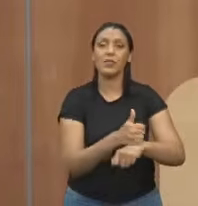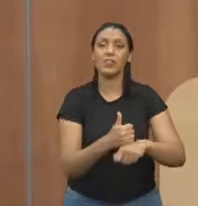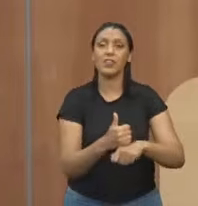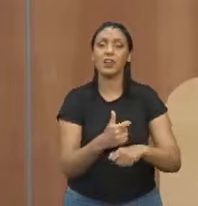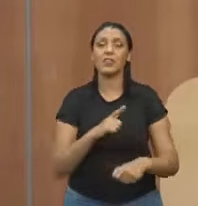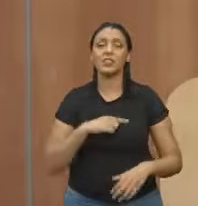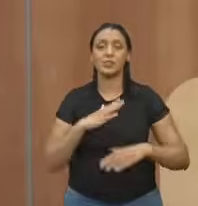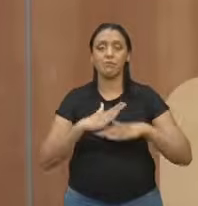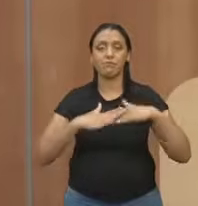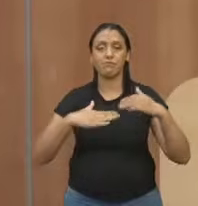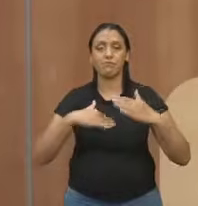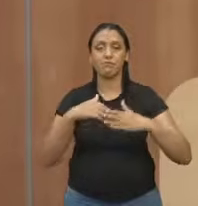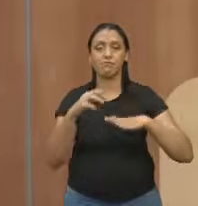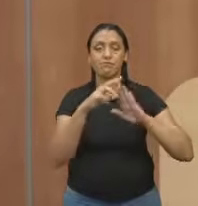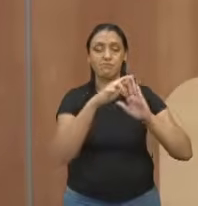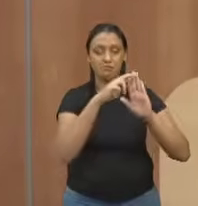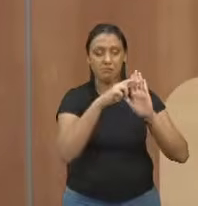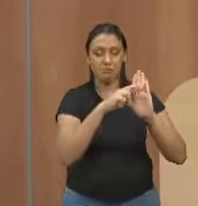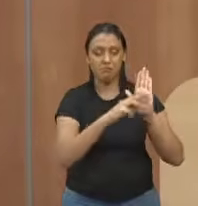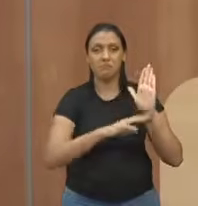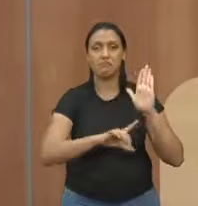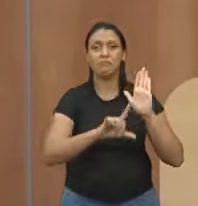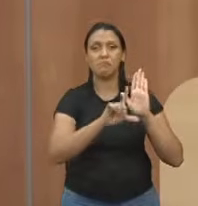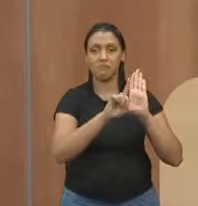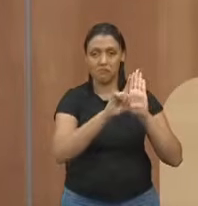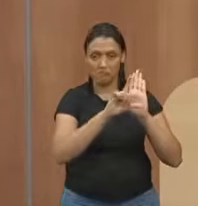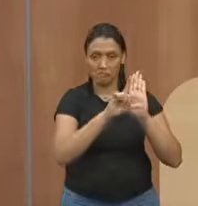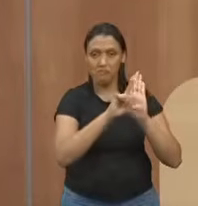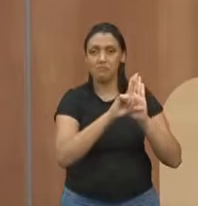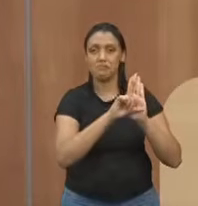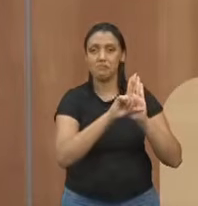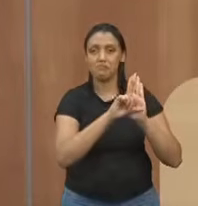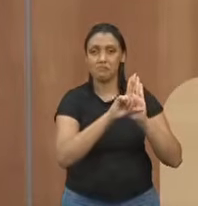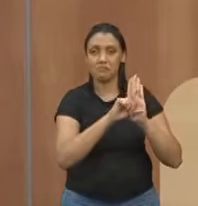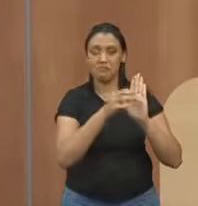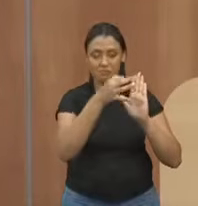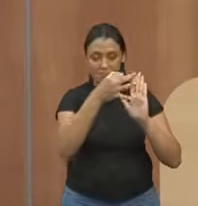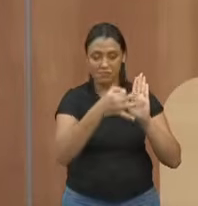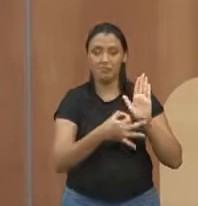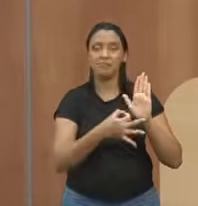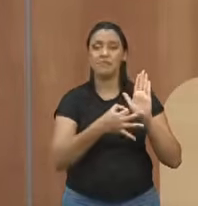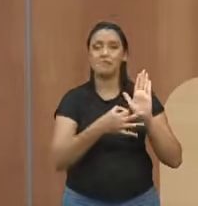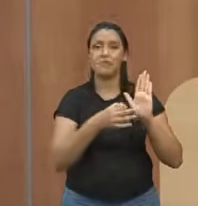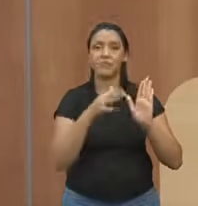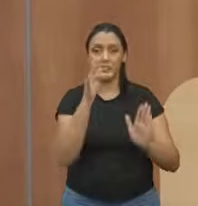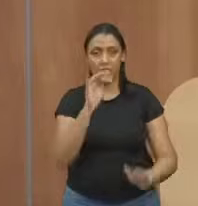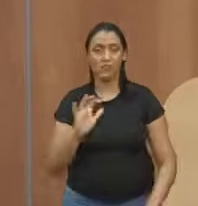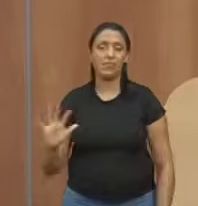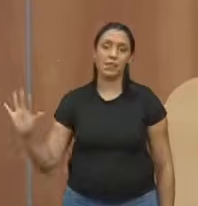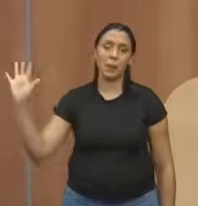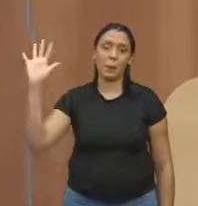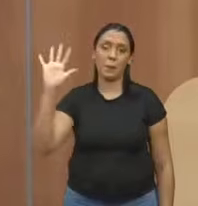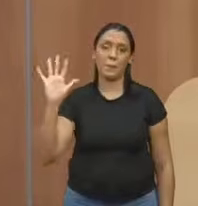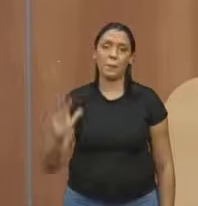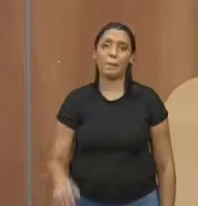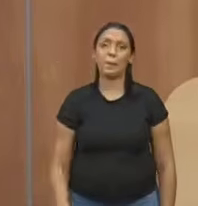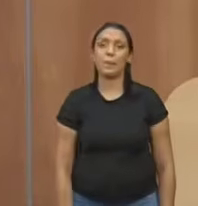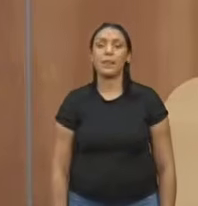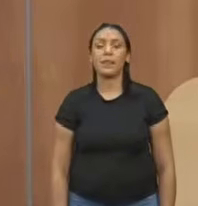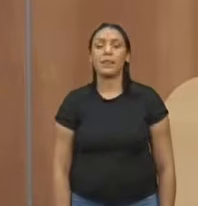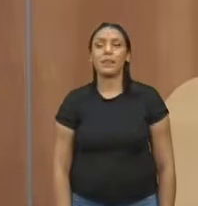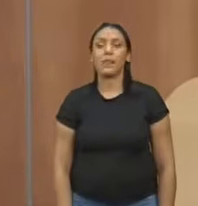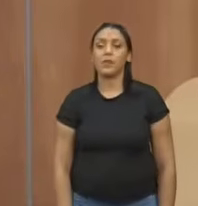atividades regulamentadas e reconhecimento pela legislação do seu âmbito federal.